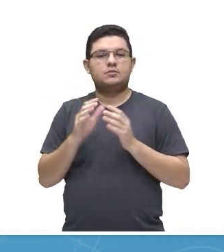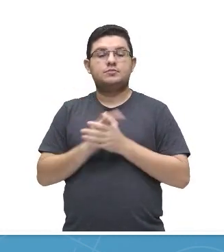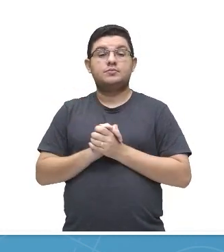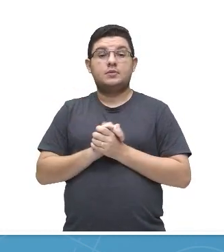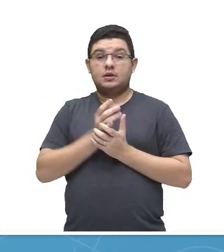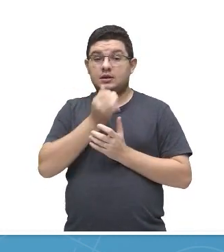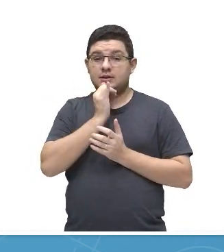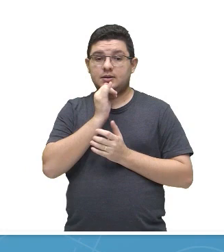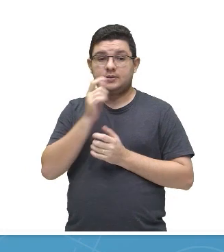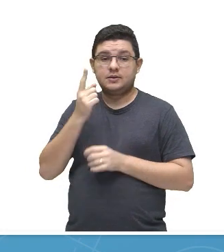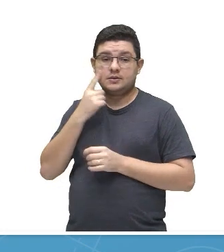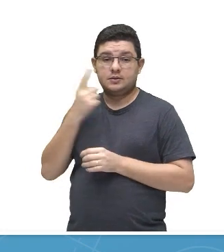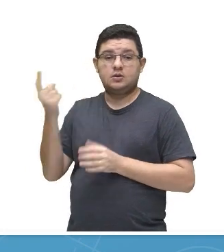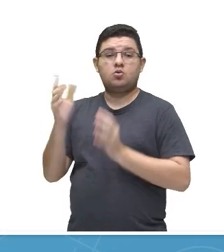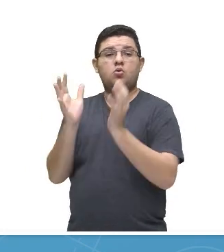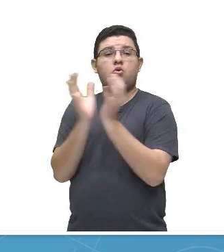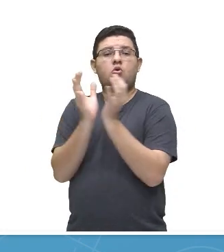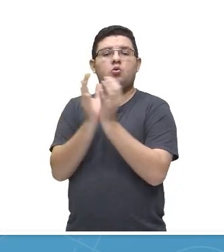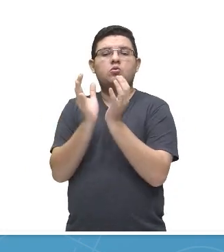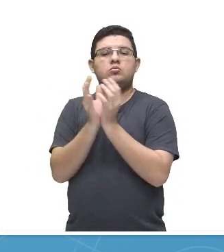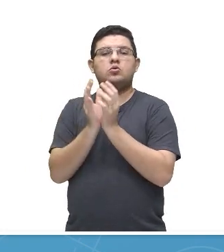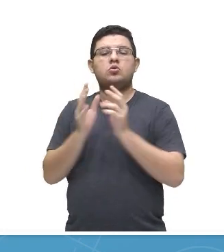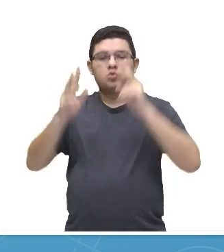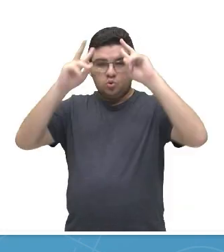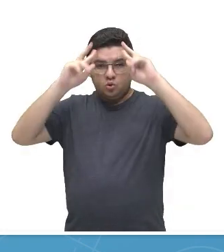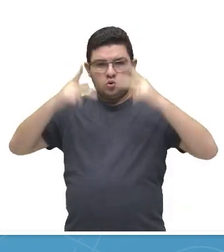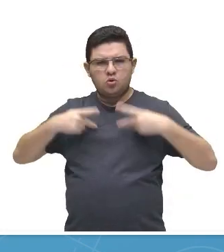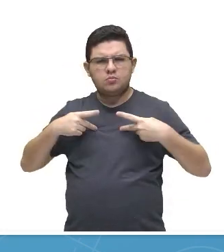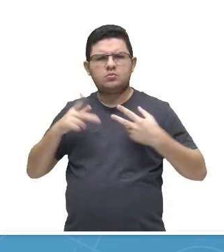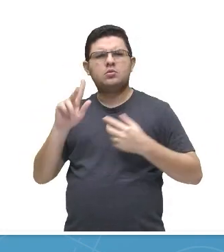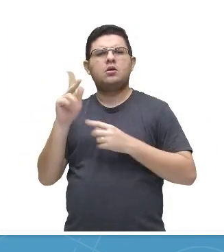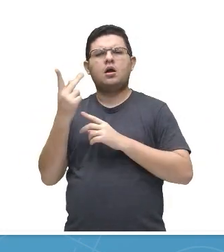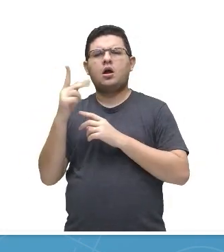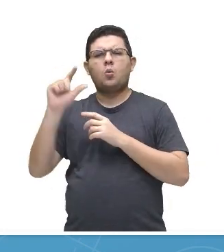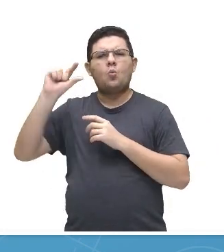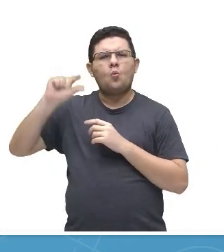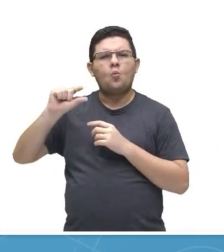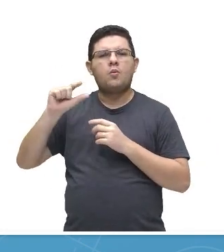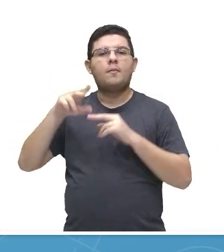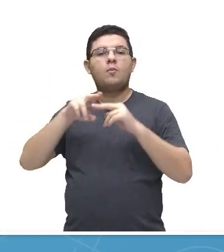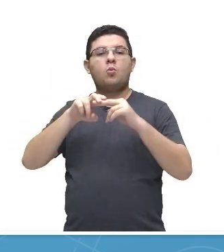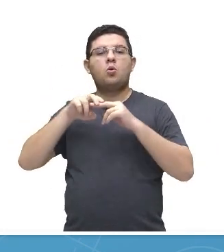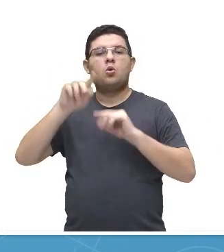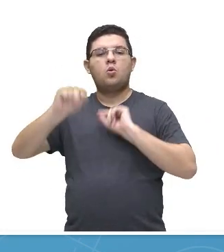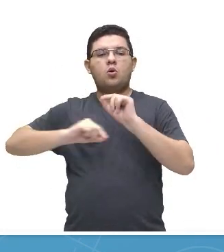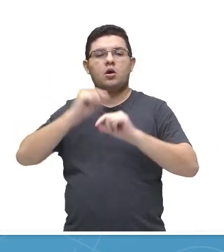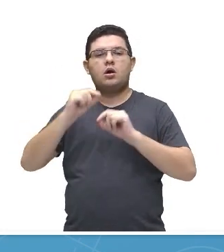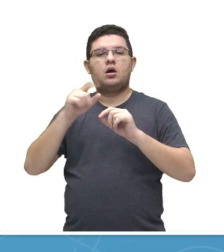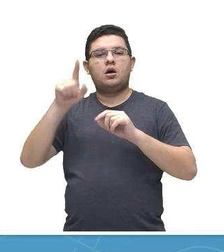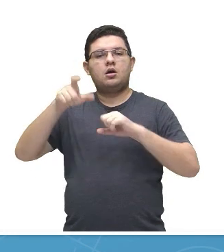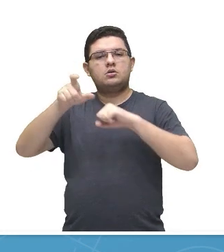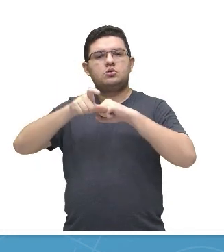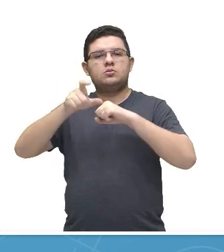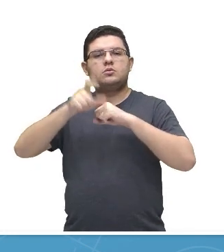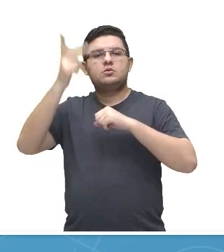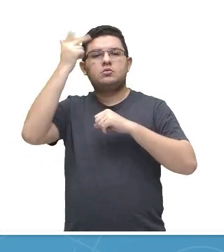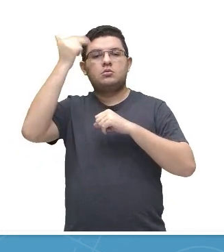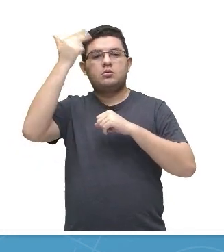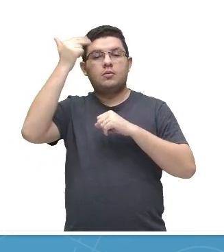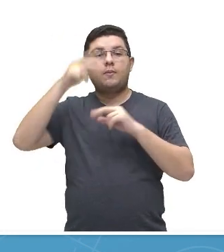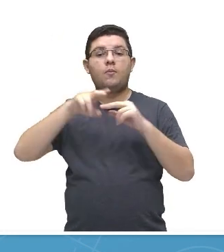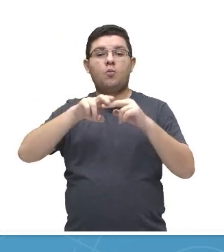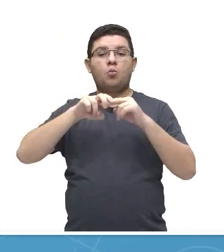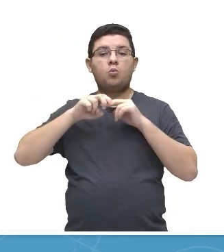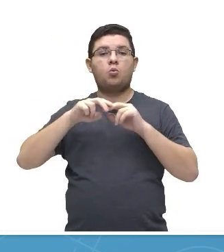que homem aqui é com inicial minúscula? Porque é um substantivo comum. E por que é comum, professora?